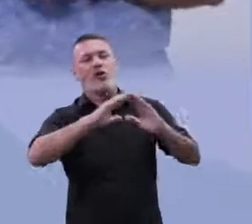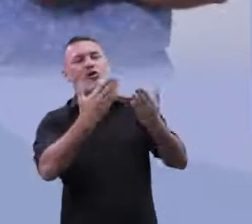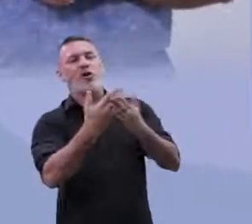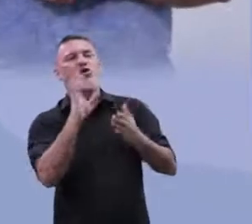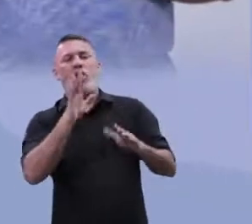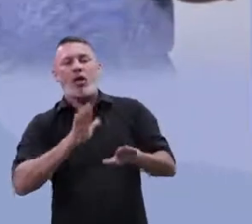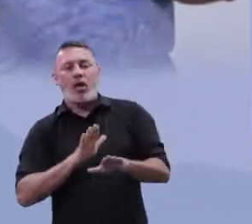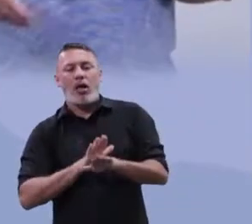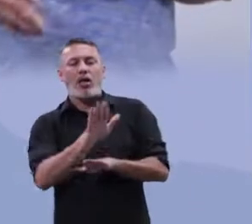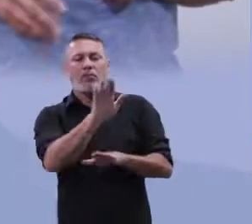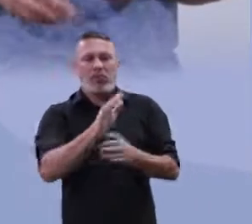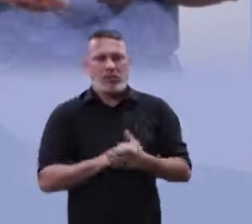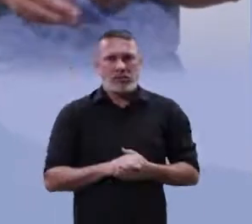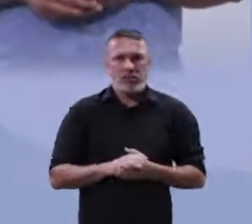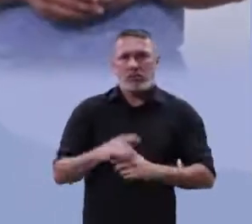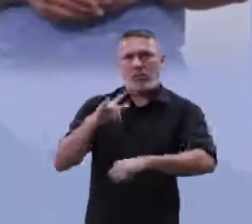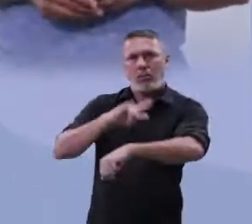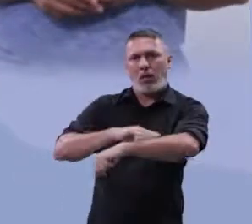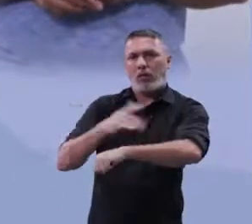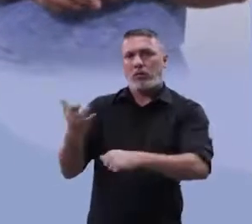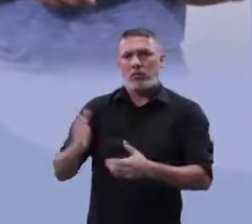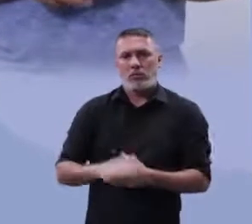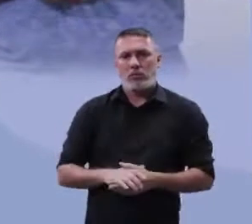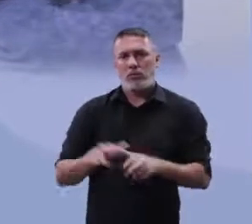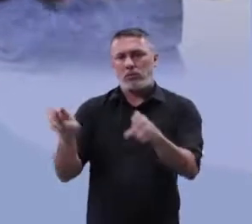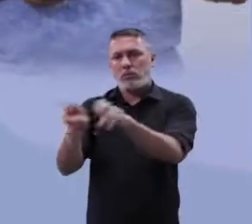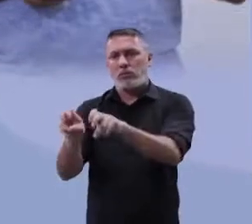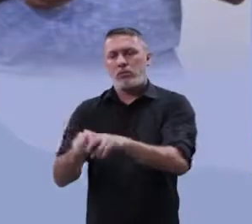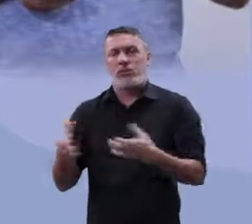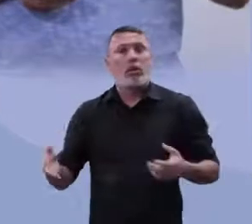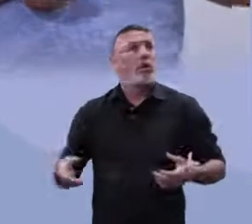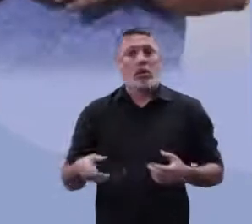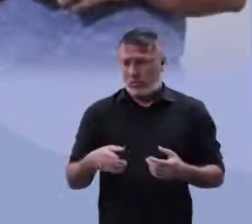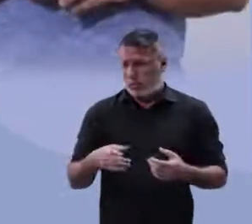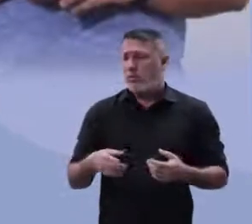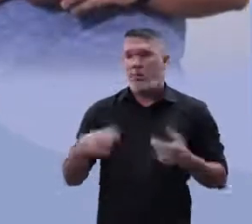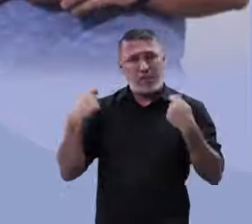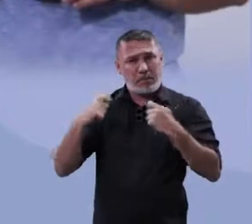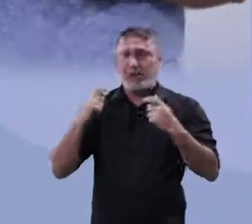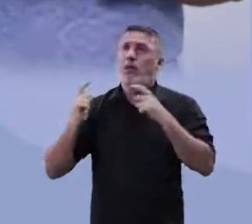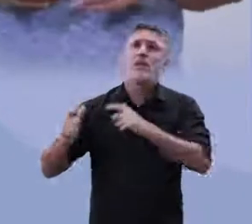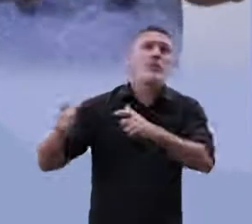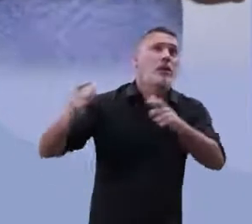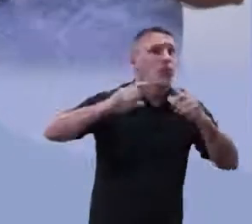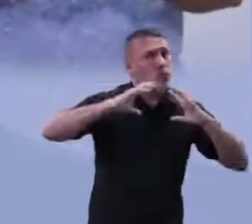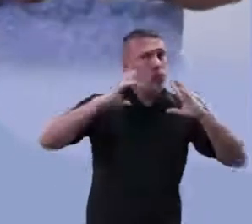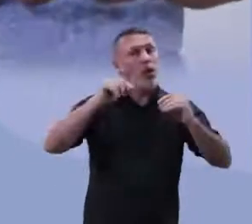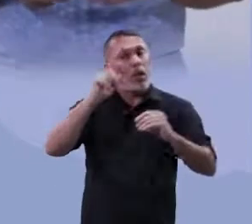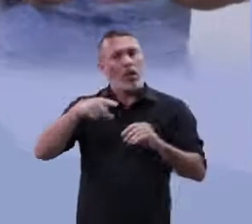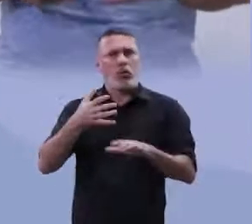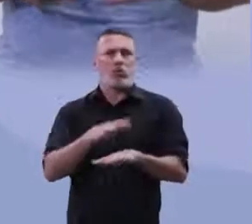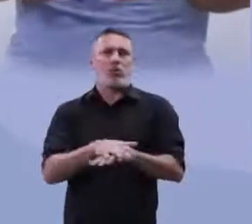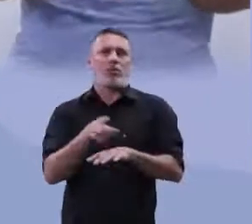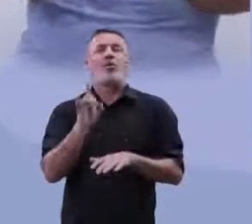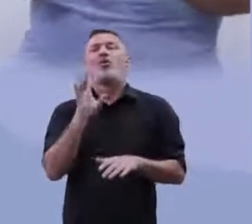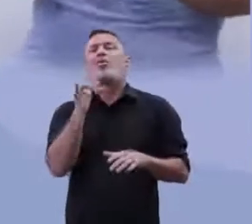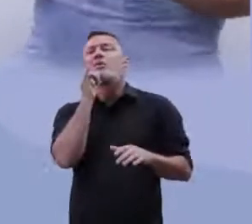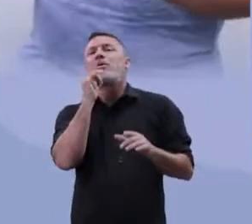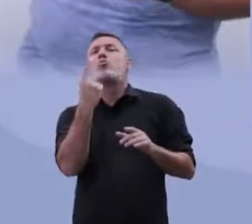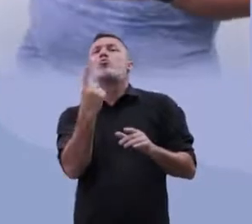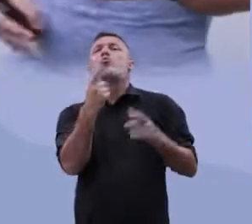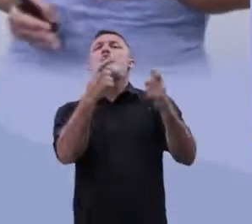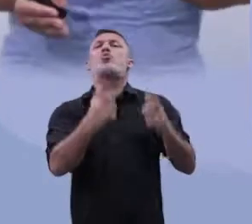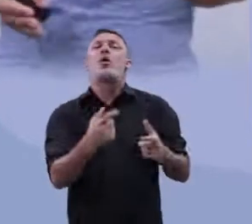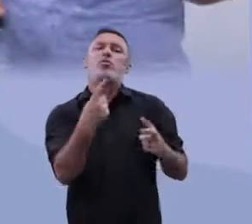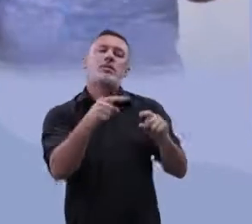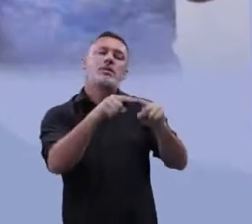os banheiros? E a quadra? Ah, mas a quadra não, ele precisa estar em todos os lugares. Isso é incluir. Não é eu preparar apenas